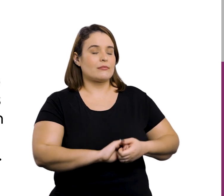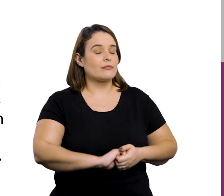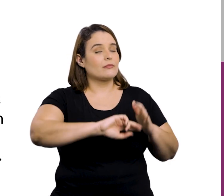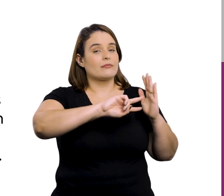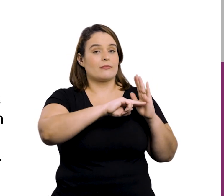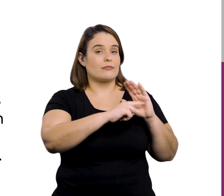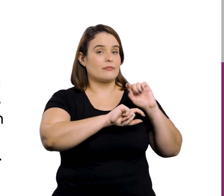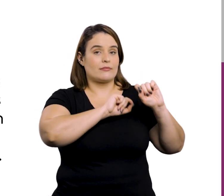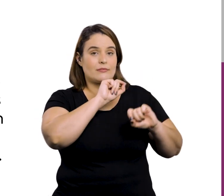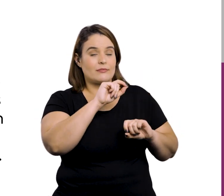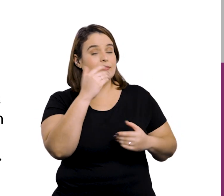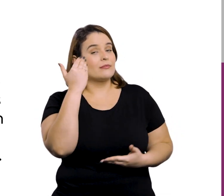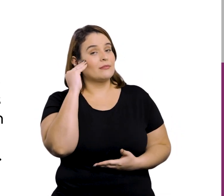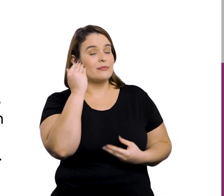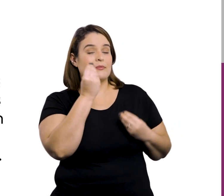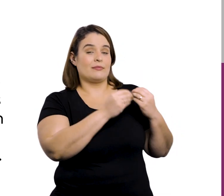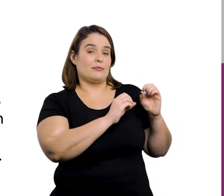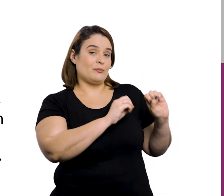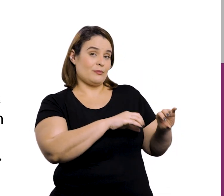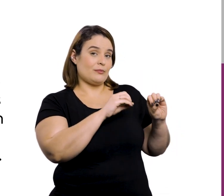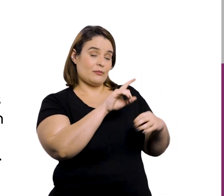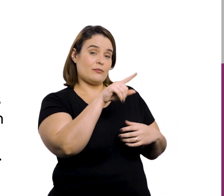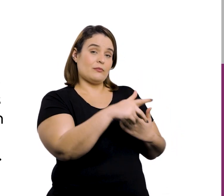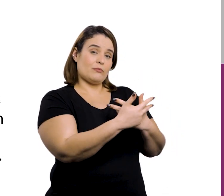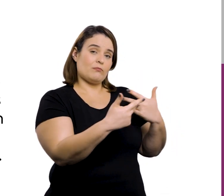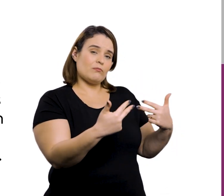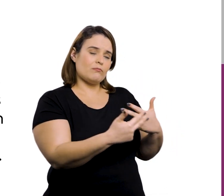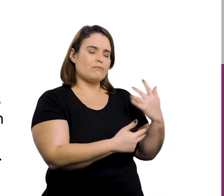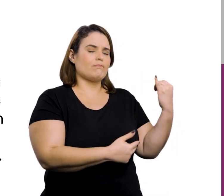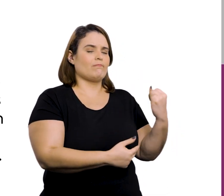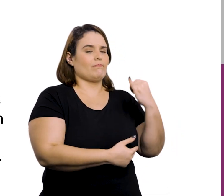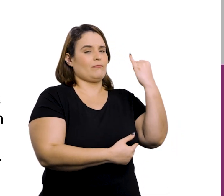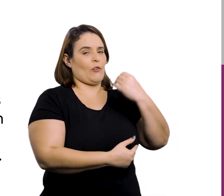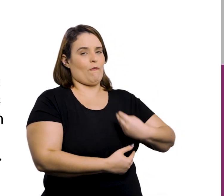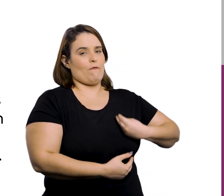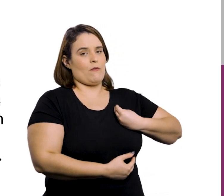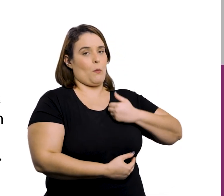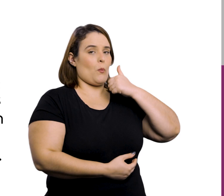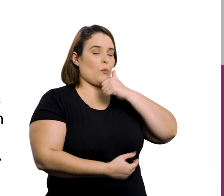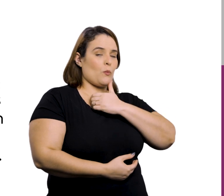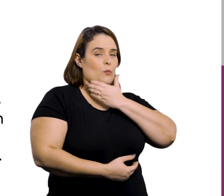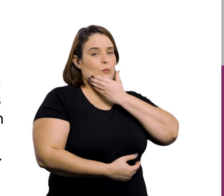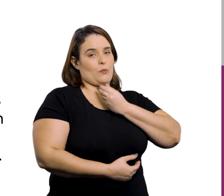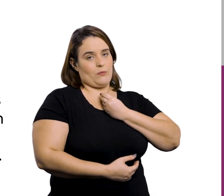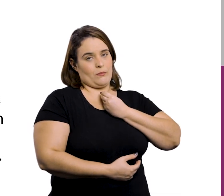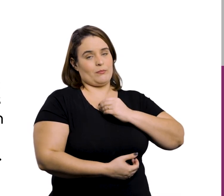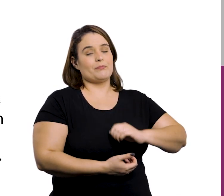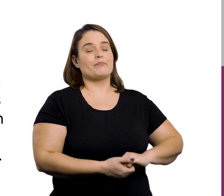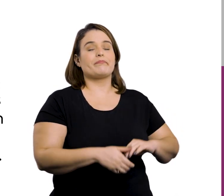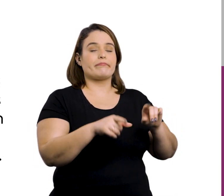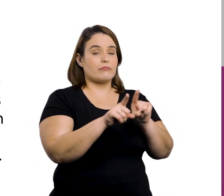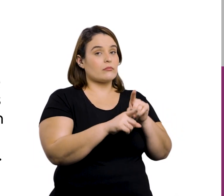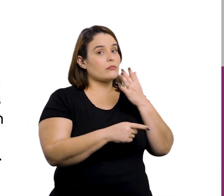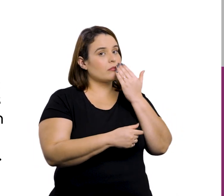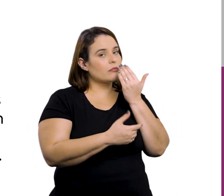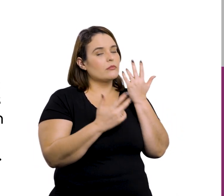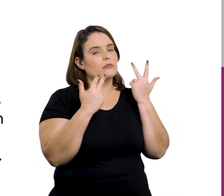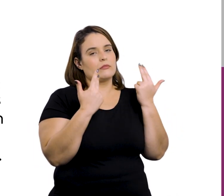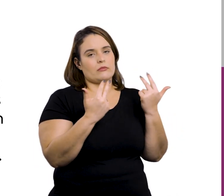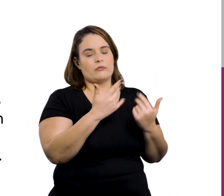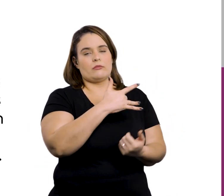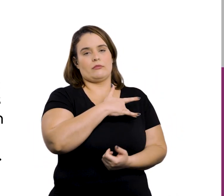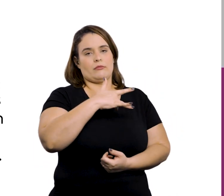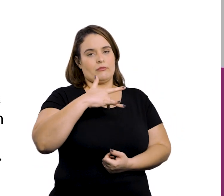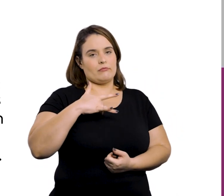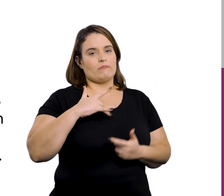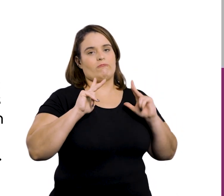educação. Isso significa entender a educação como algo que é essencial para a vida de mulheres e homens, tanto quanto a